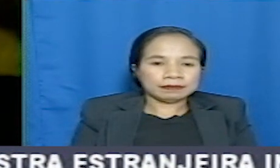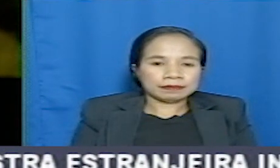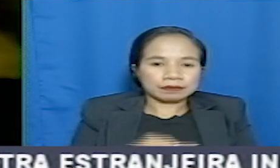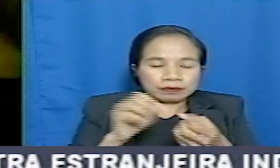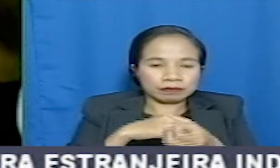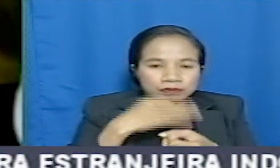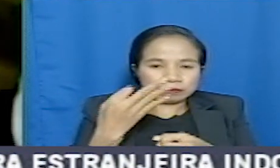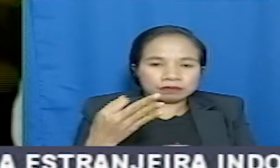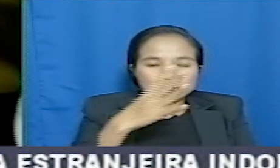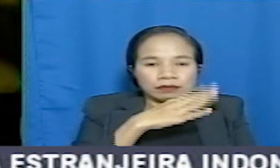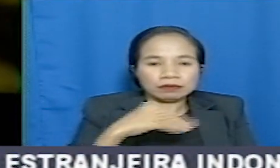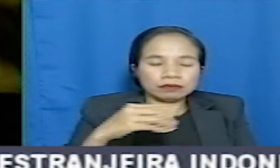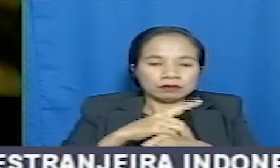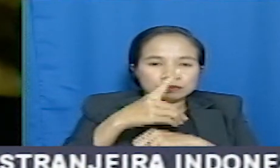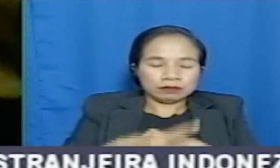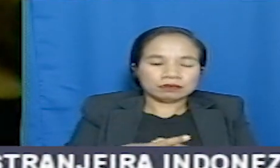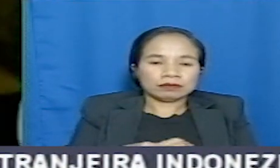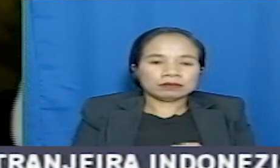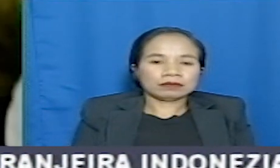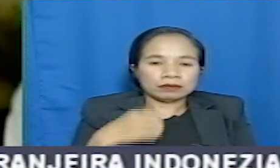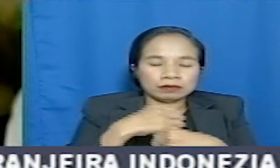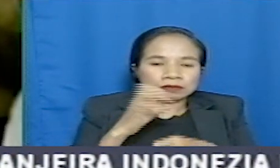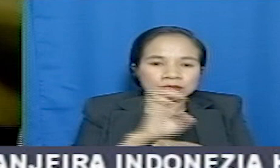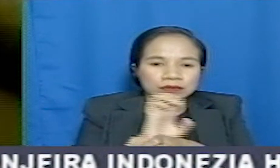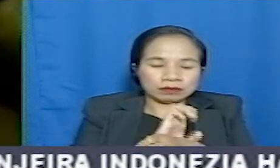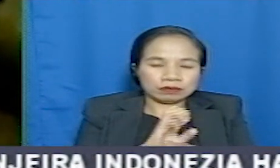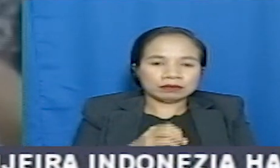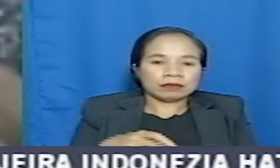COVID-19, no desastre naturais foi na Laixne, implica a economia e